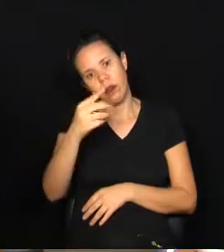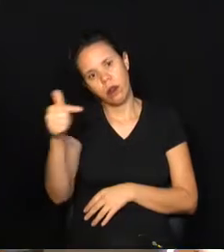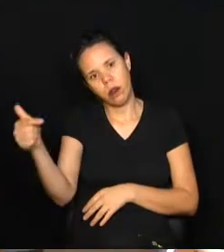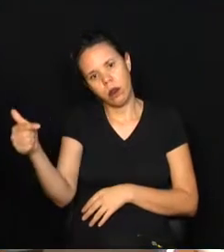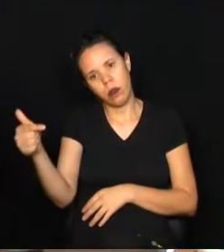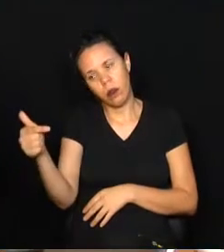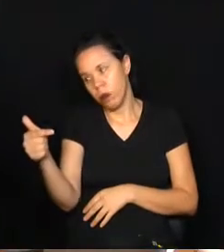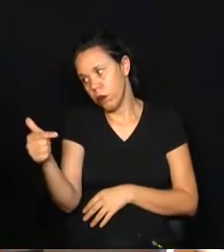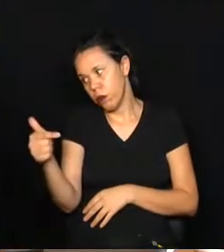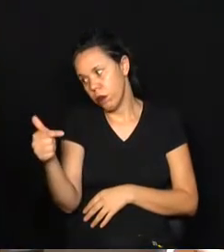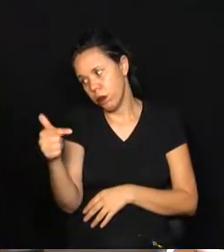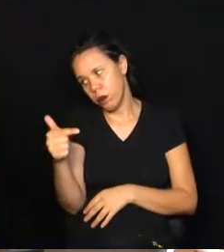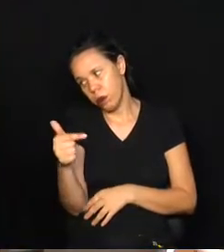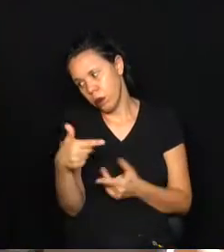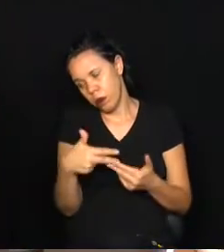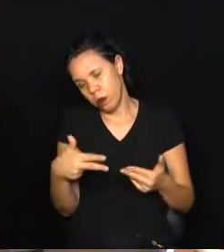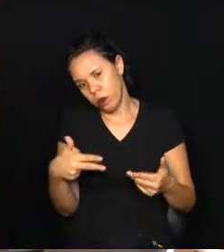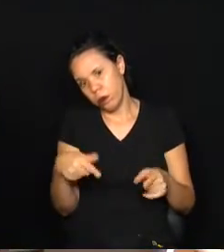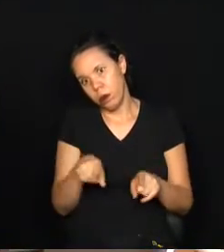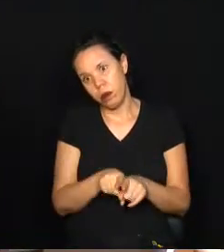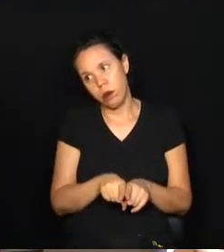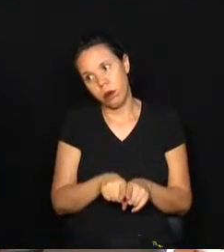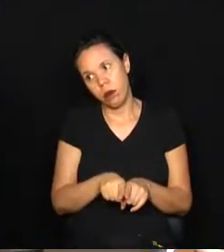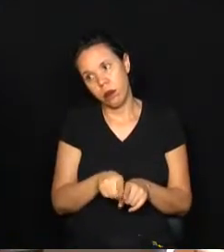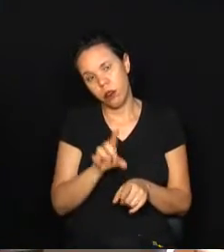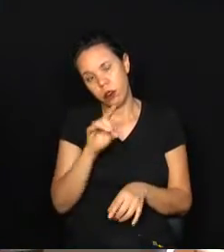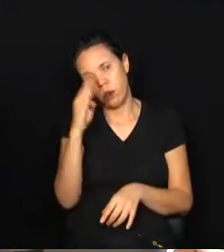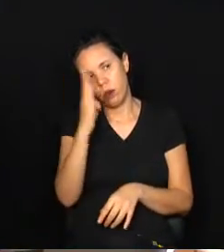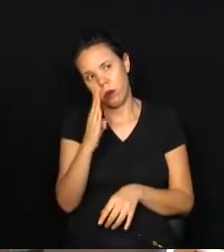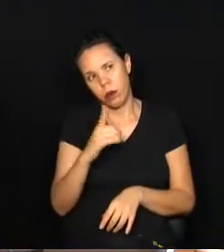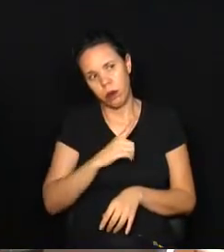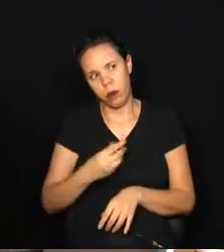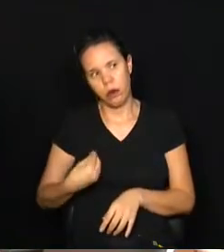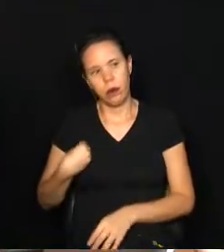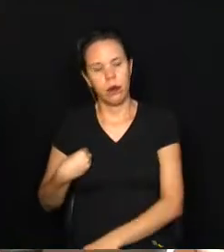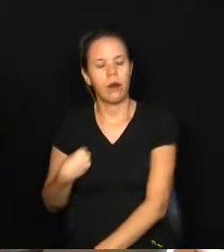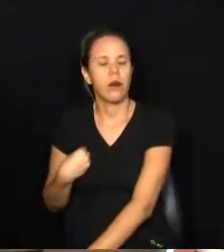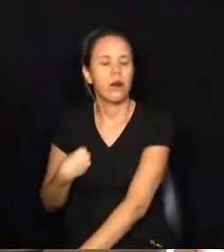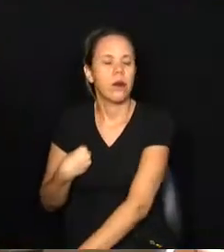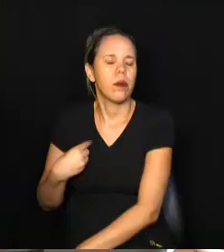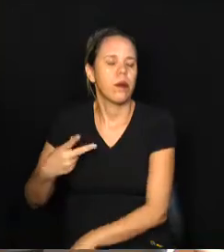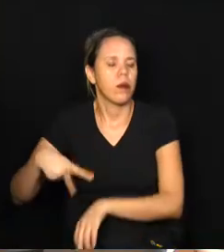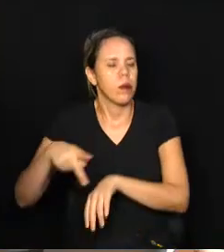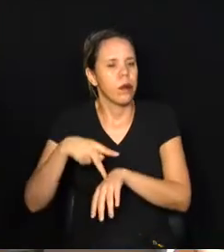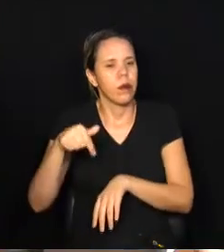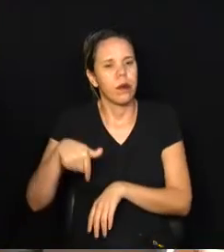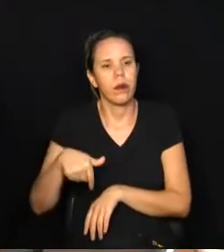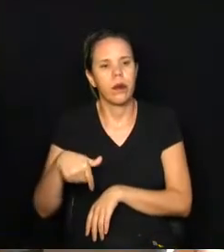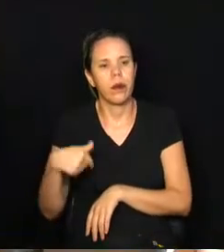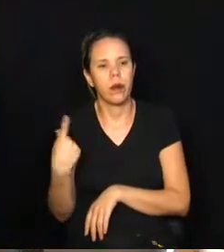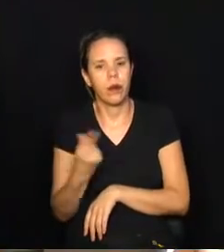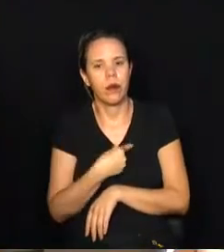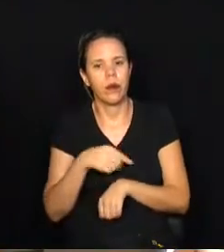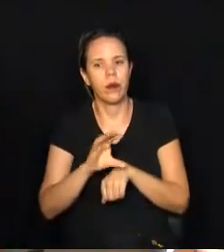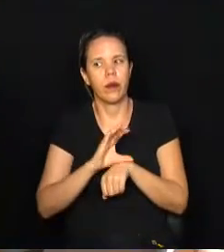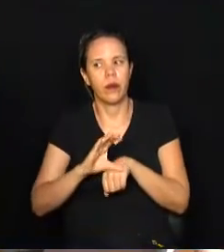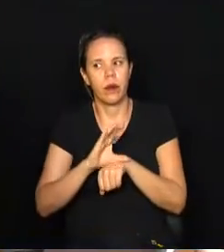1932, por coisas assim que só no Brasil mesmo, só o nosso país, que a nossa